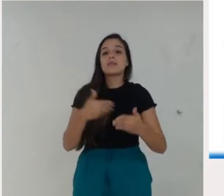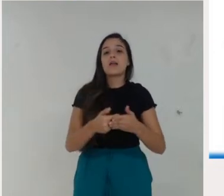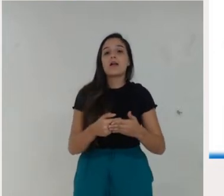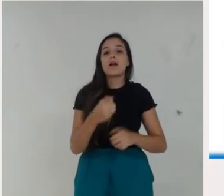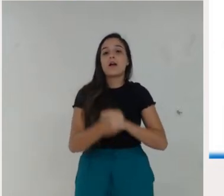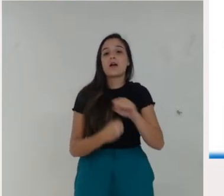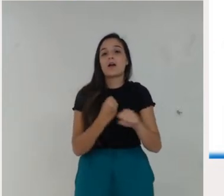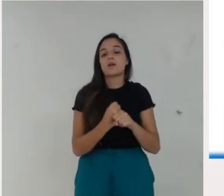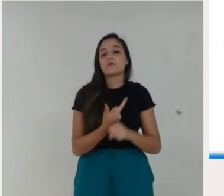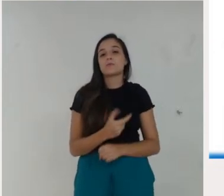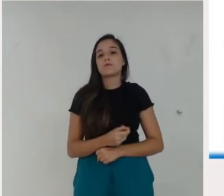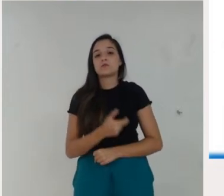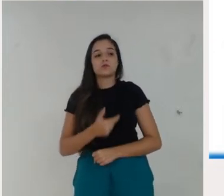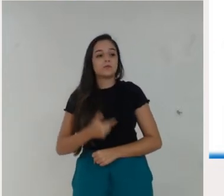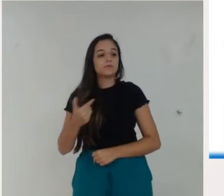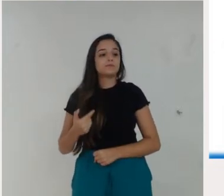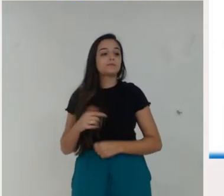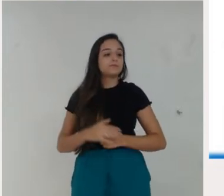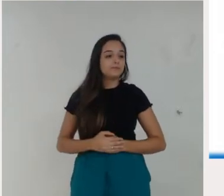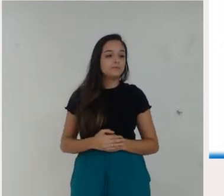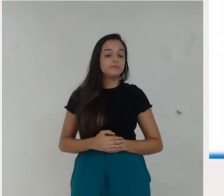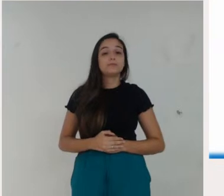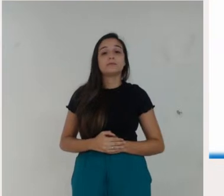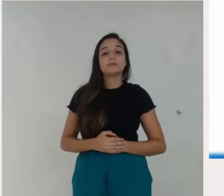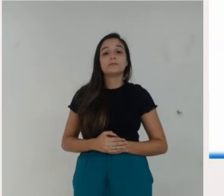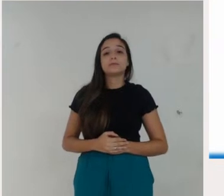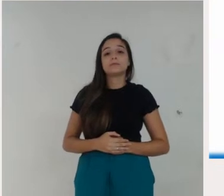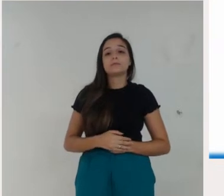2022, 567 na PEGET,